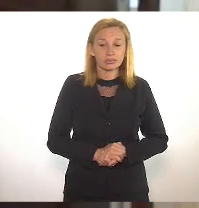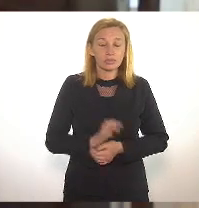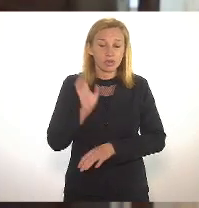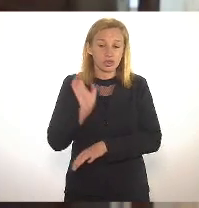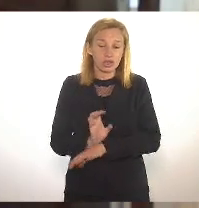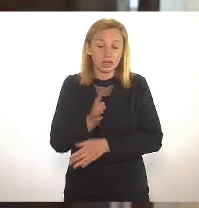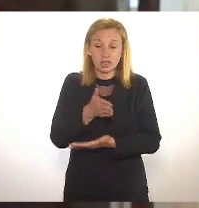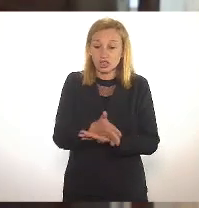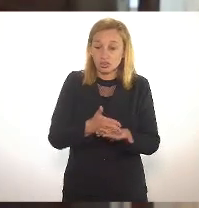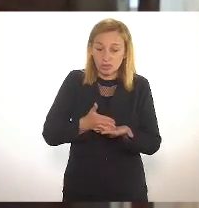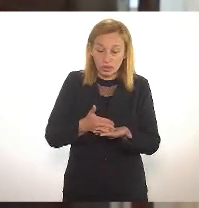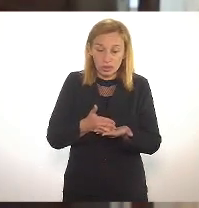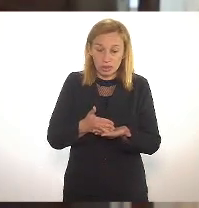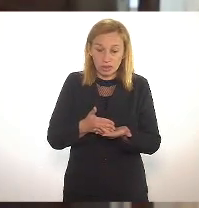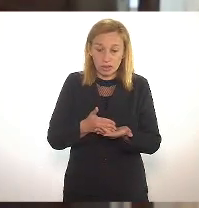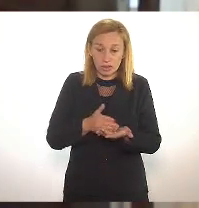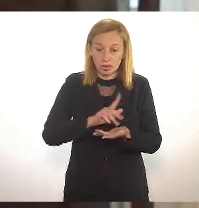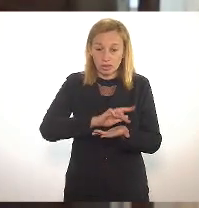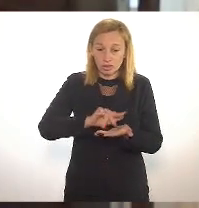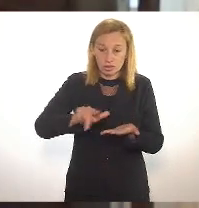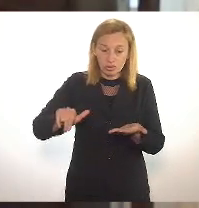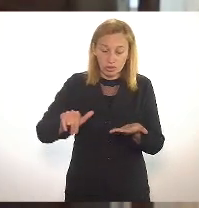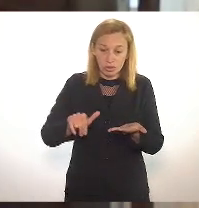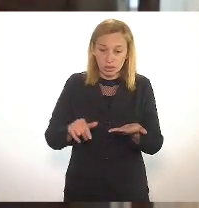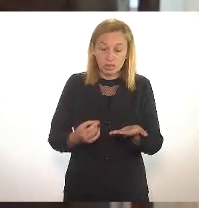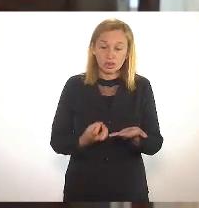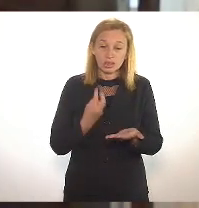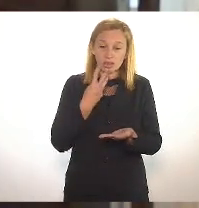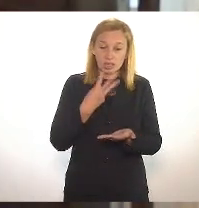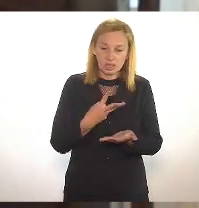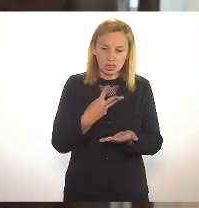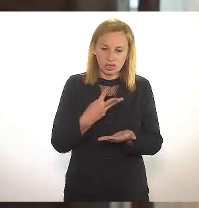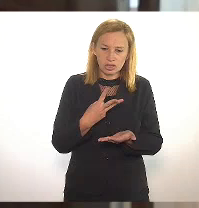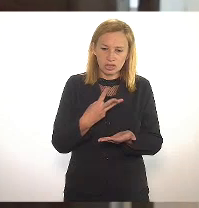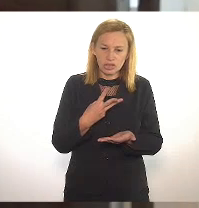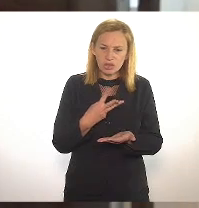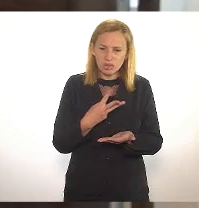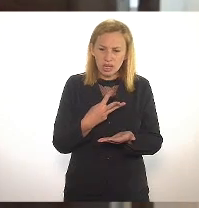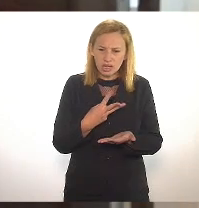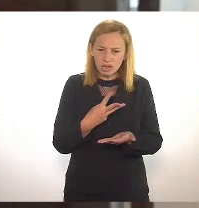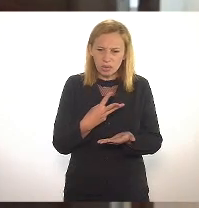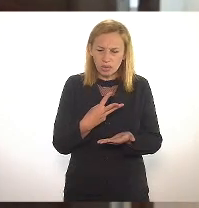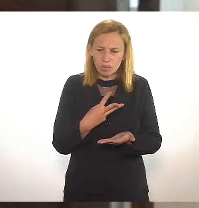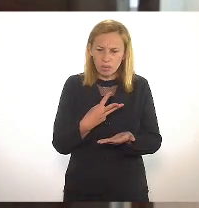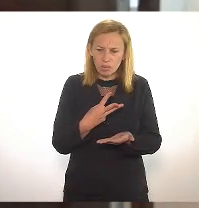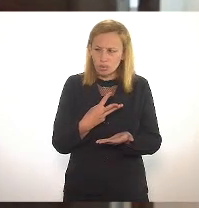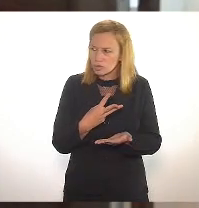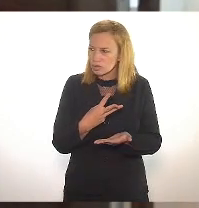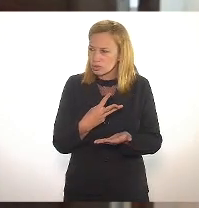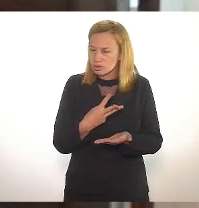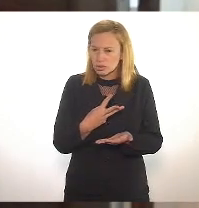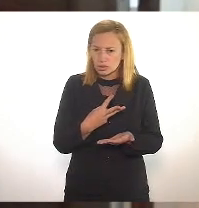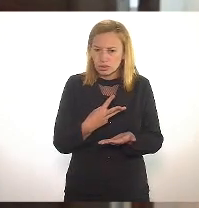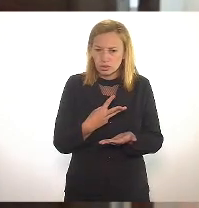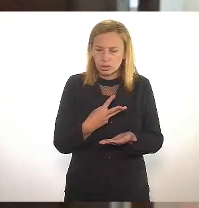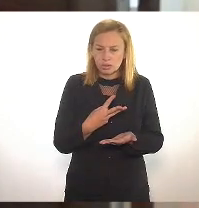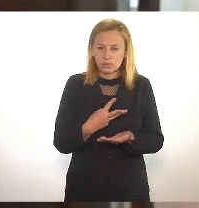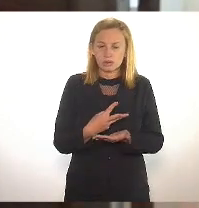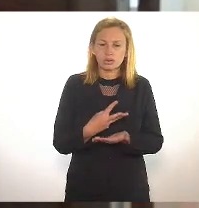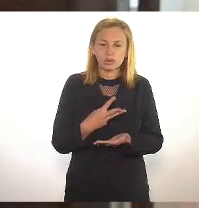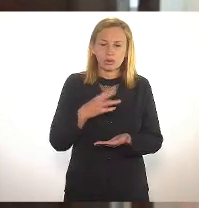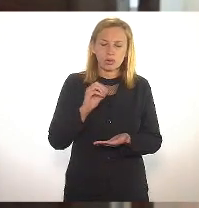em condados. E ele tem 3 condados, salvo erro de memória. E ele tem direito a 6